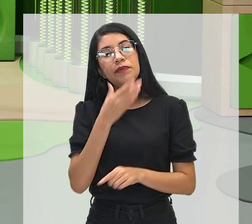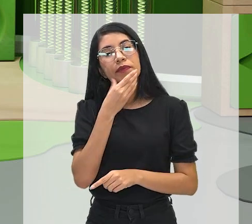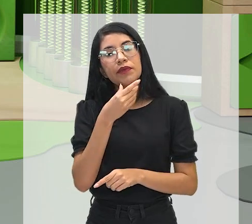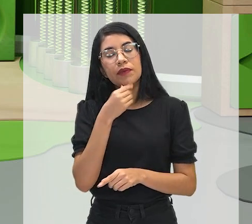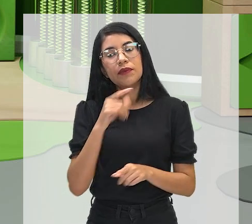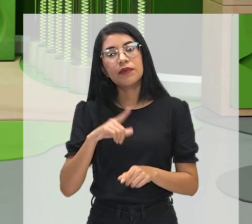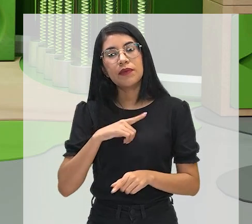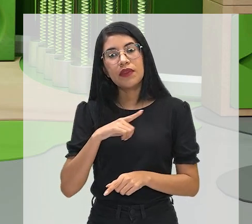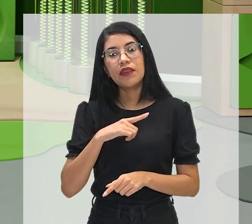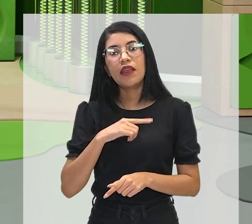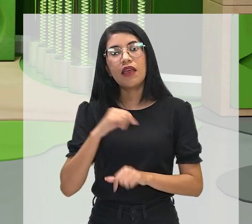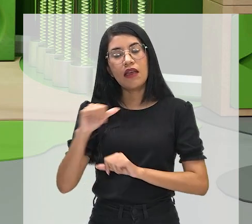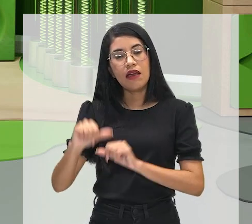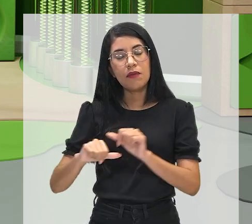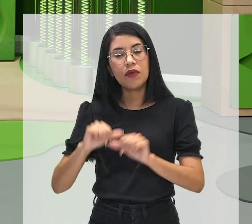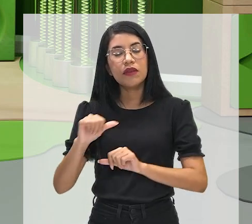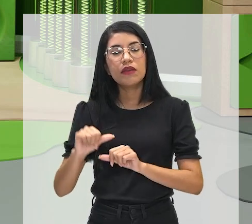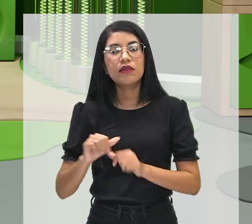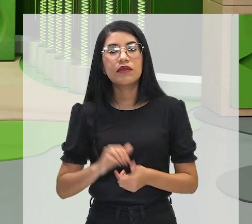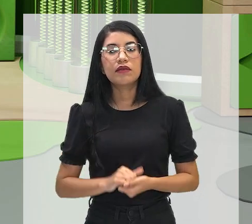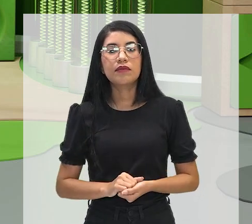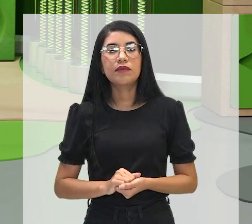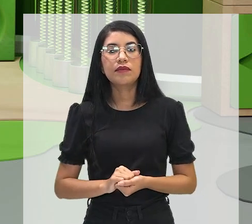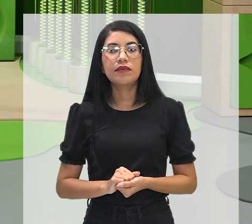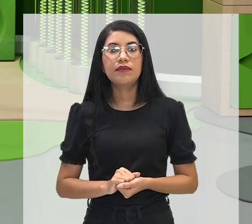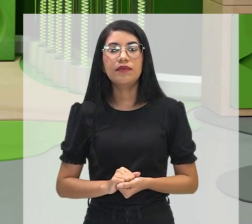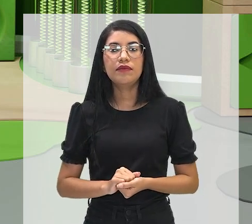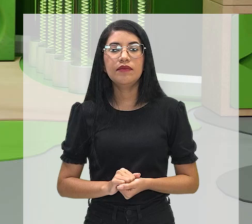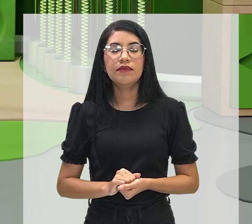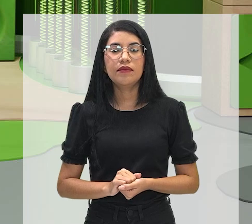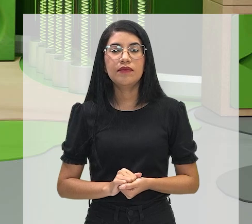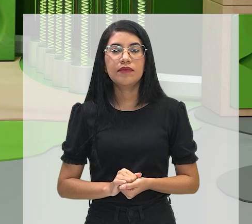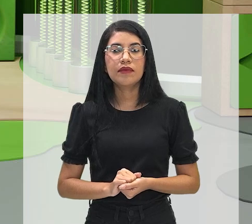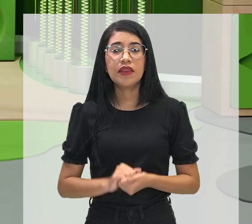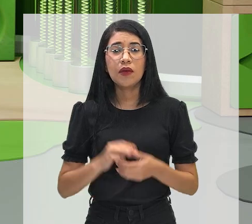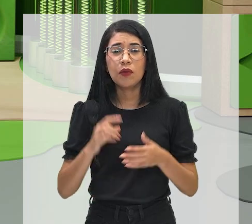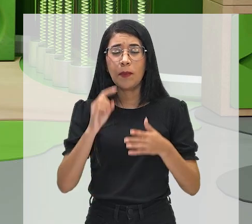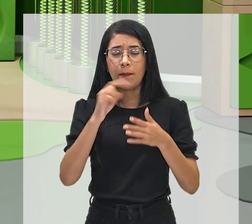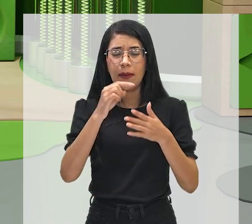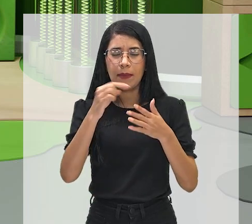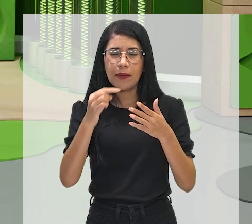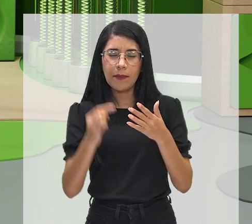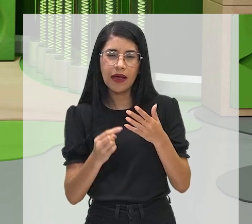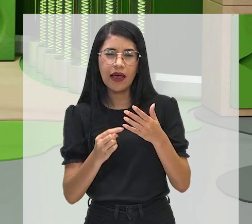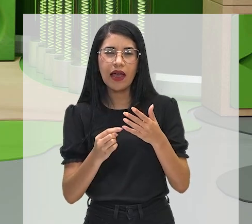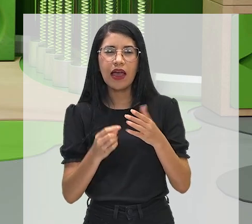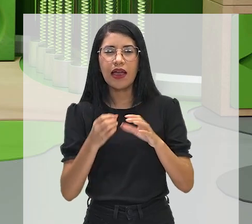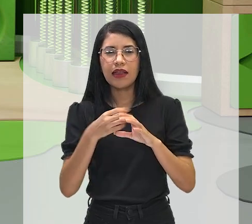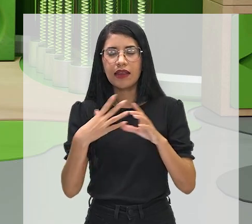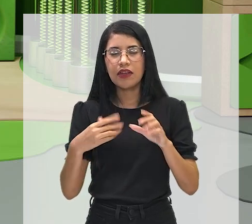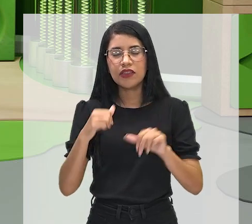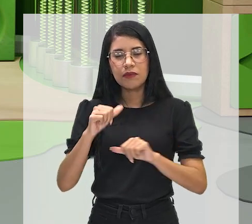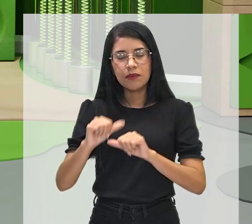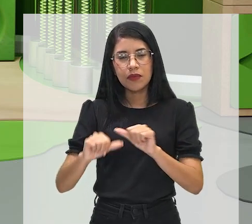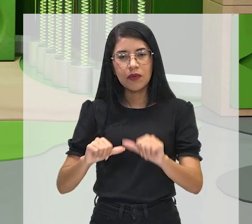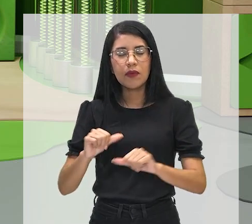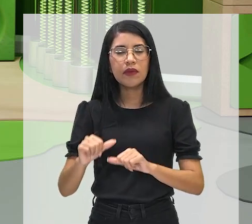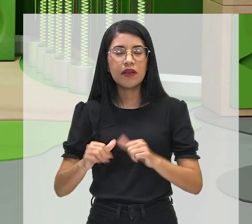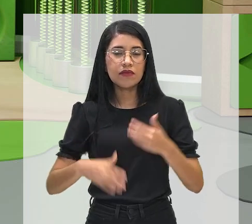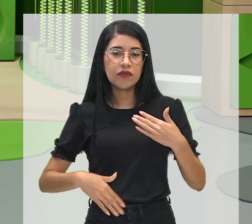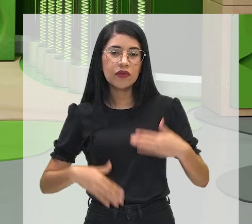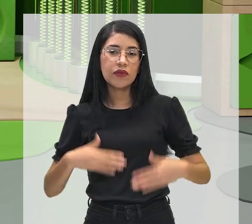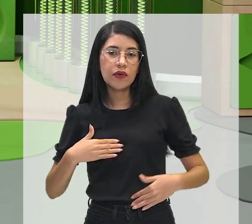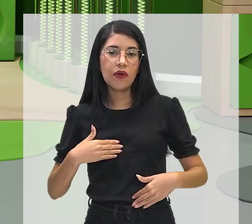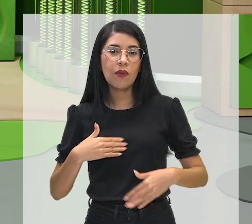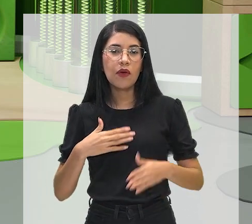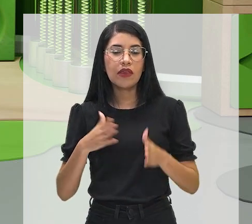nos homens também vai ter essa modificação nos órgãos reprodutivos. Então, tudo isso faz parte, né, dessa transformação,